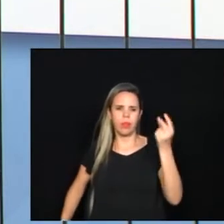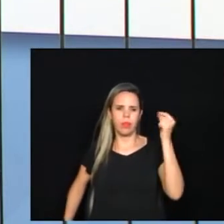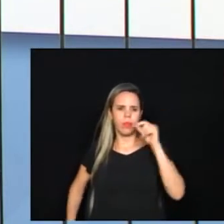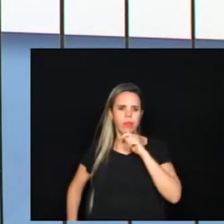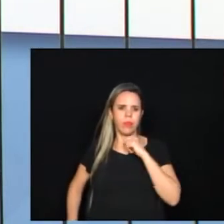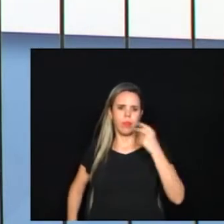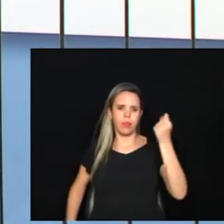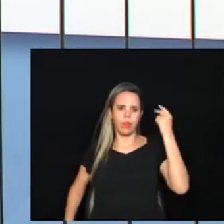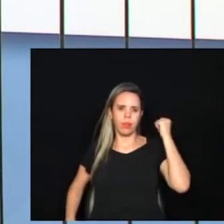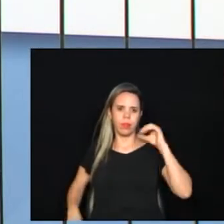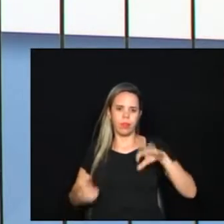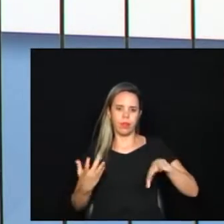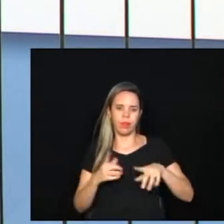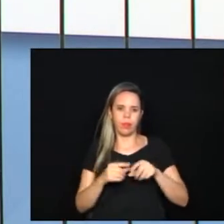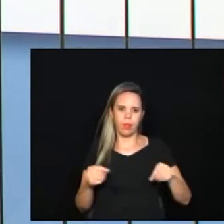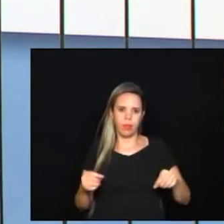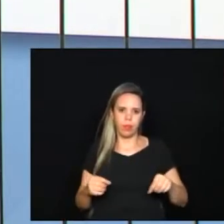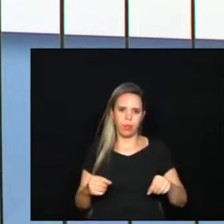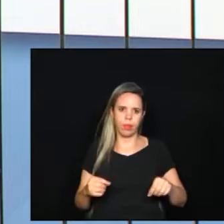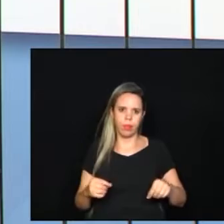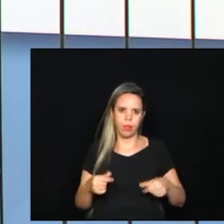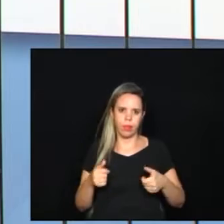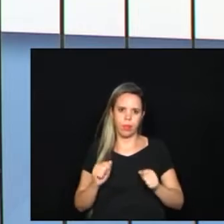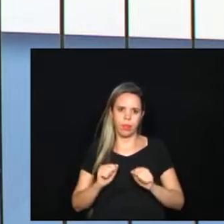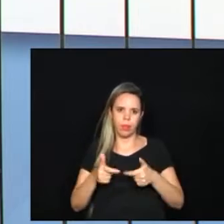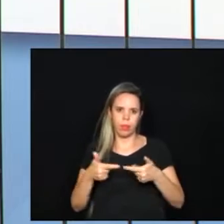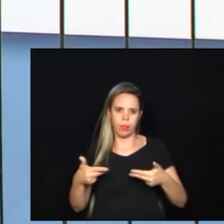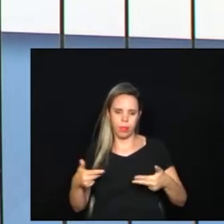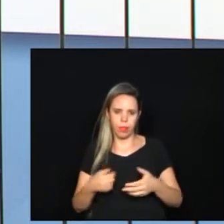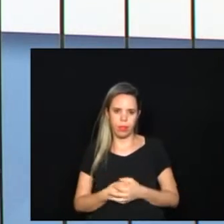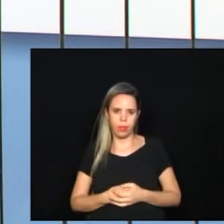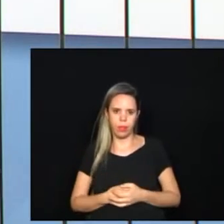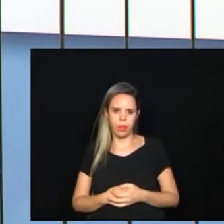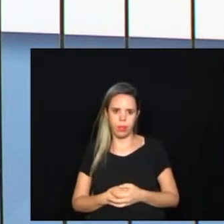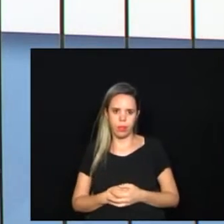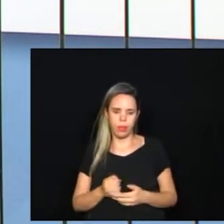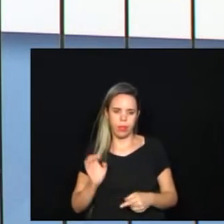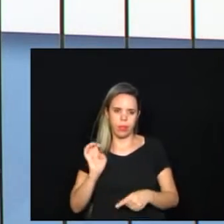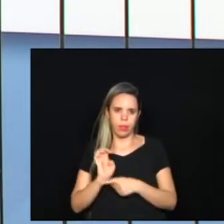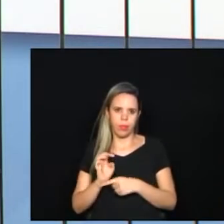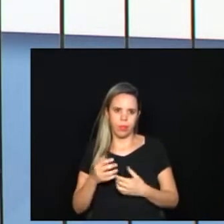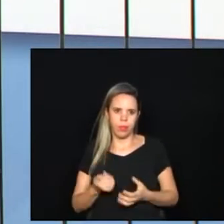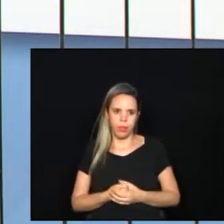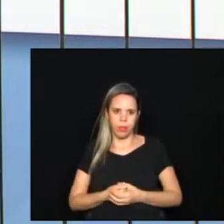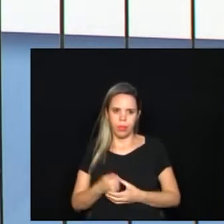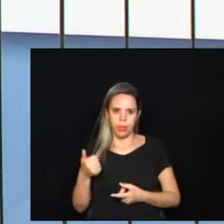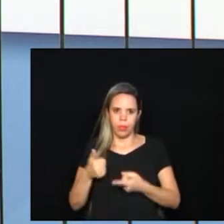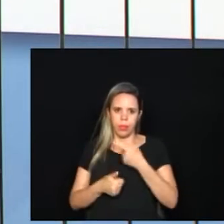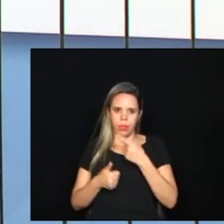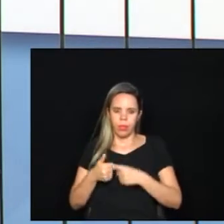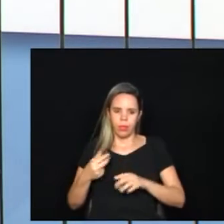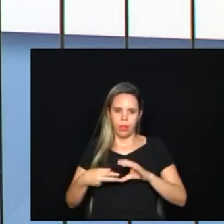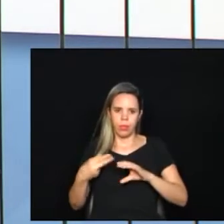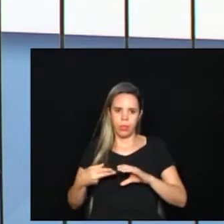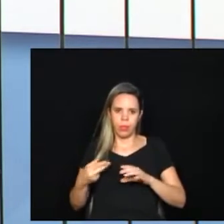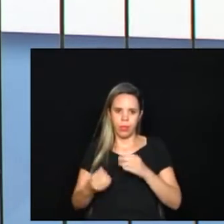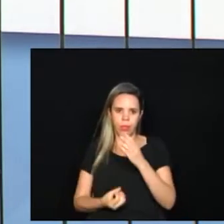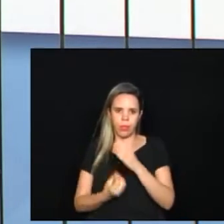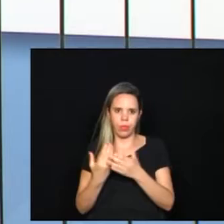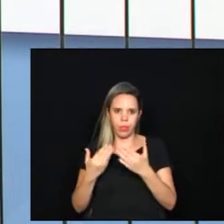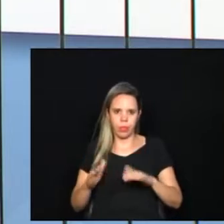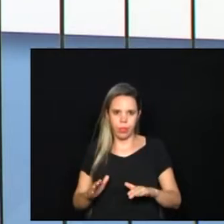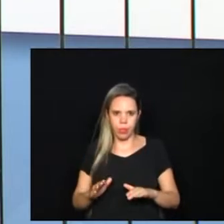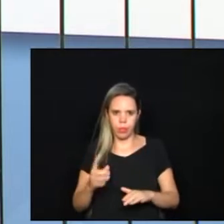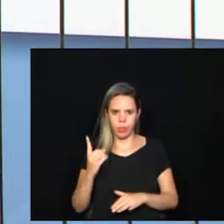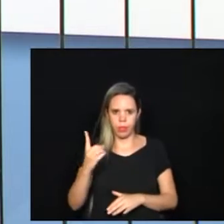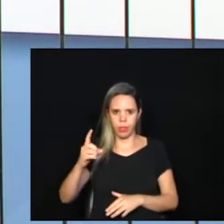antes até do Congresso Nacional e das Assembleias Legislativas Estaduais. A primeira Câmara foi instalada